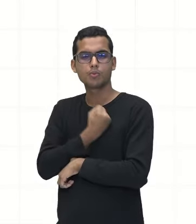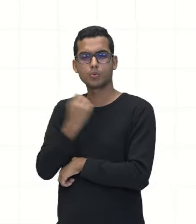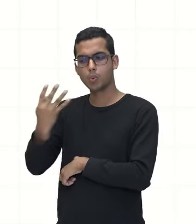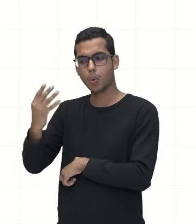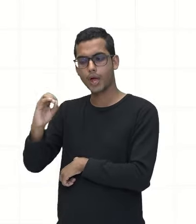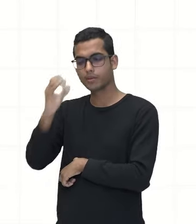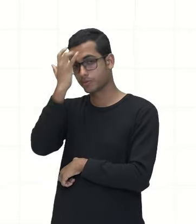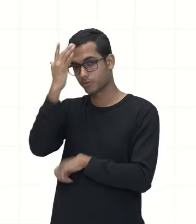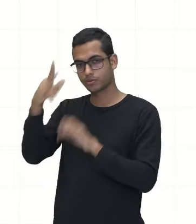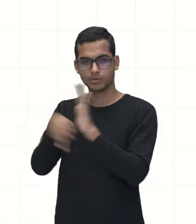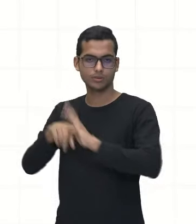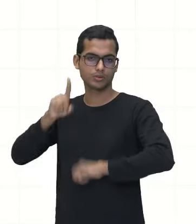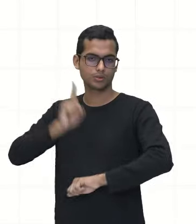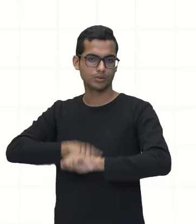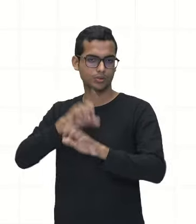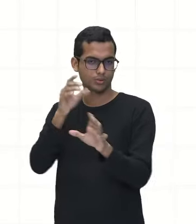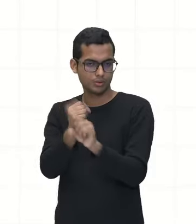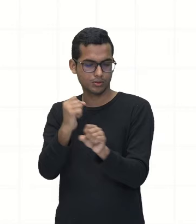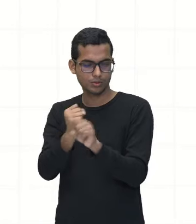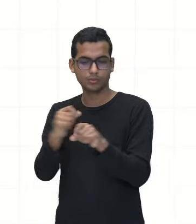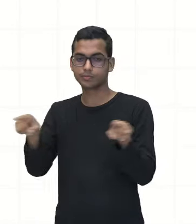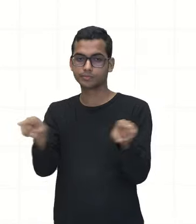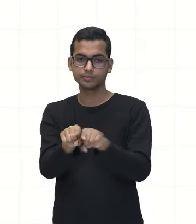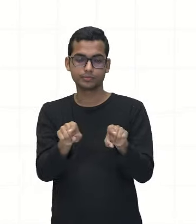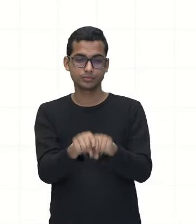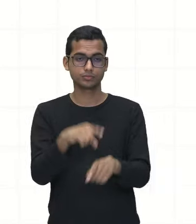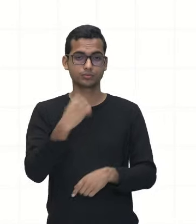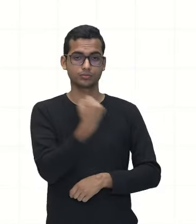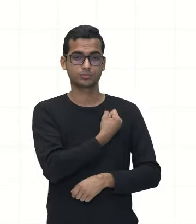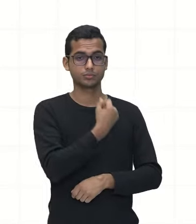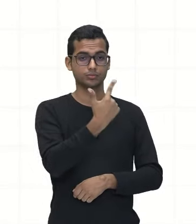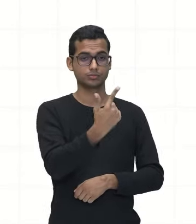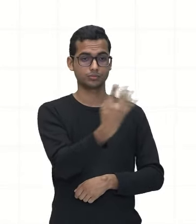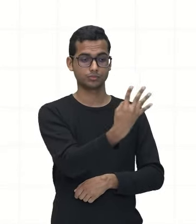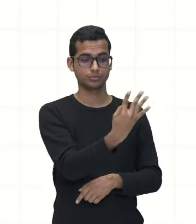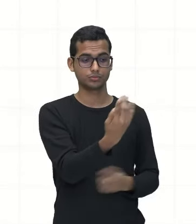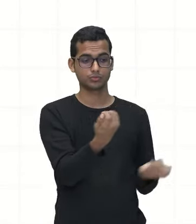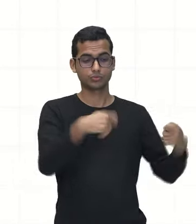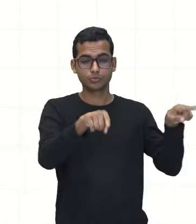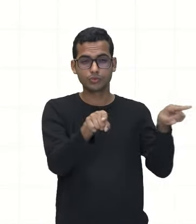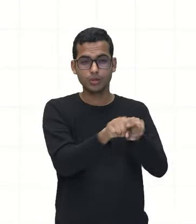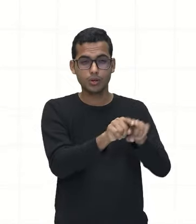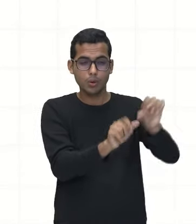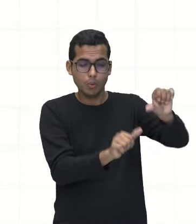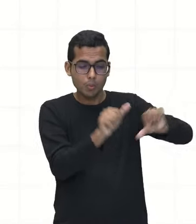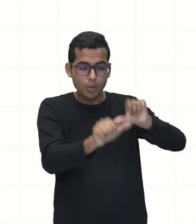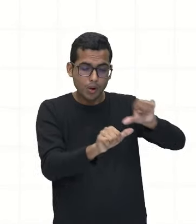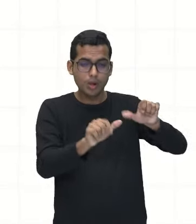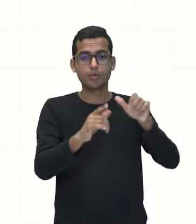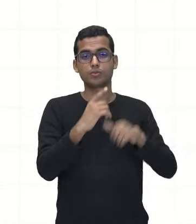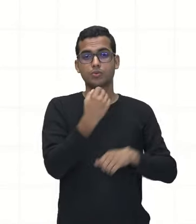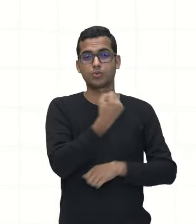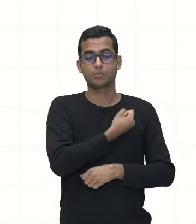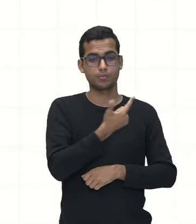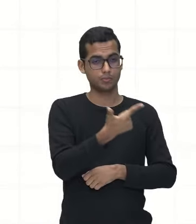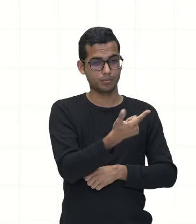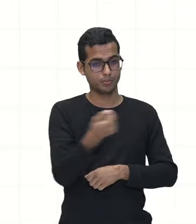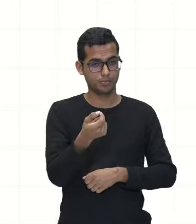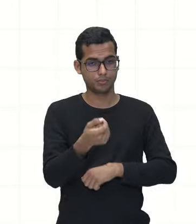facilitar o cálculo. E o número 24, nós podemos arredondar esse número para